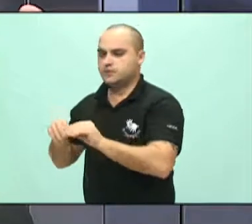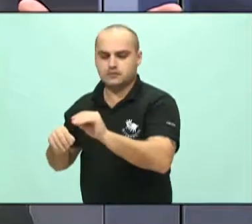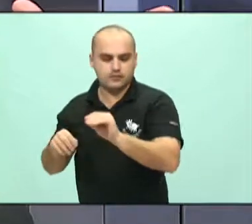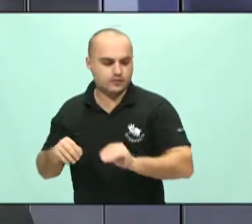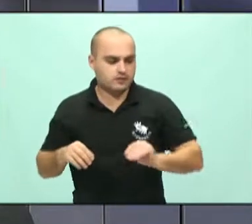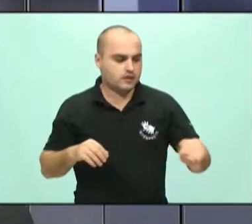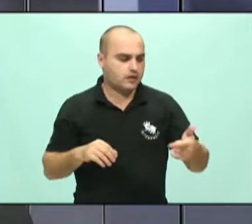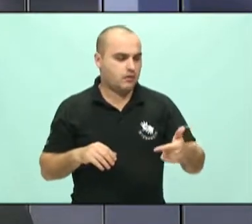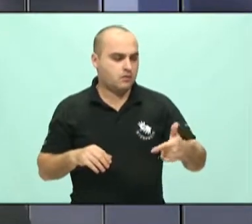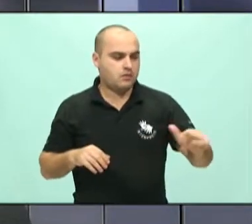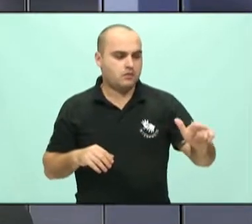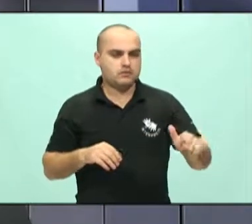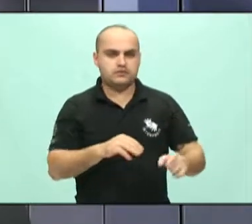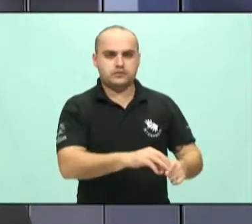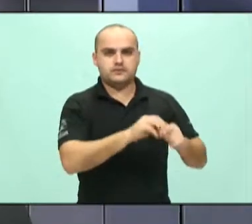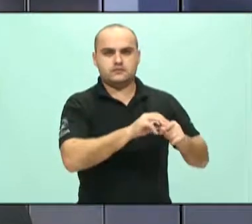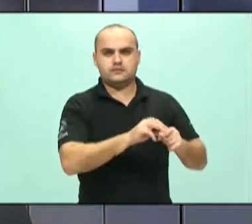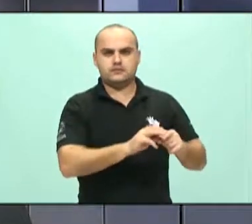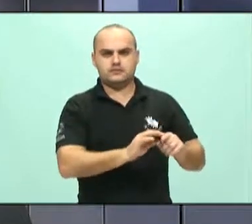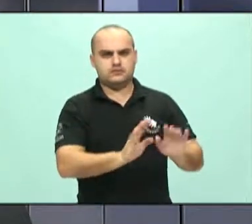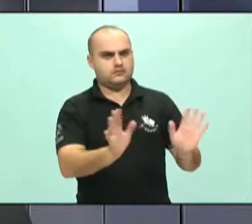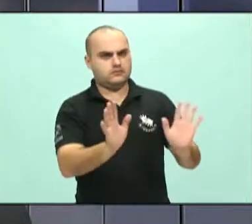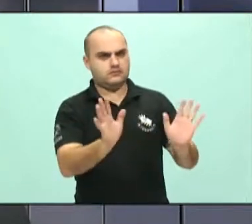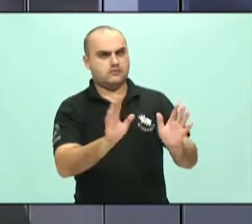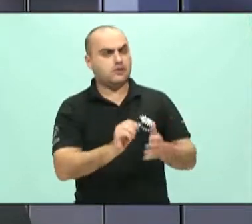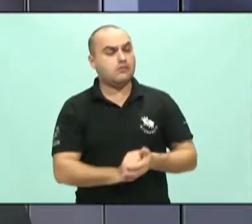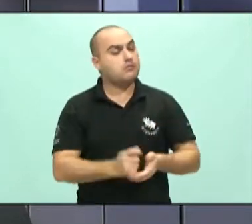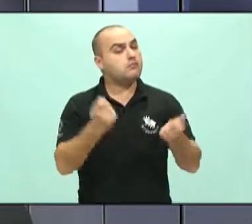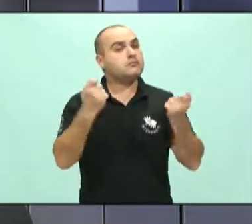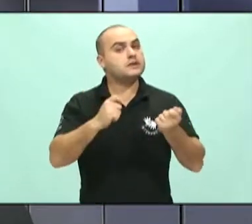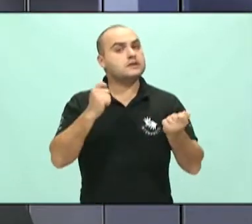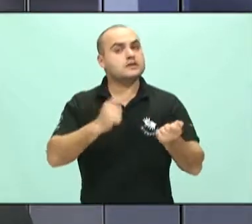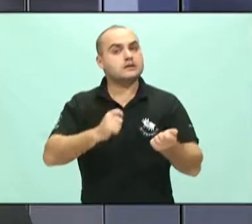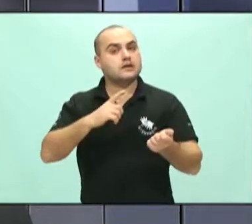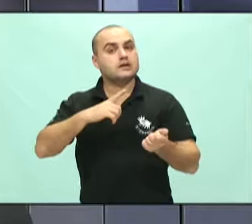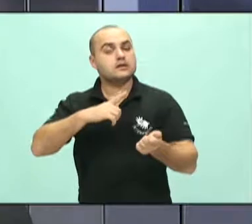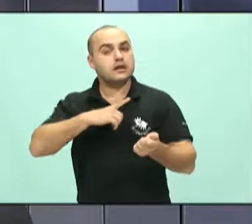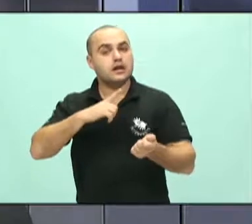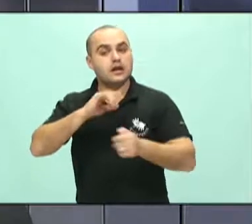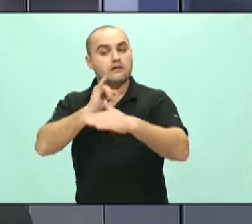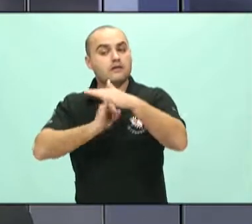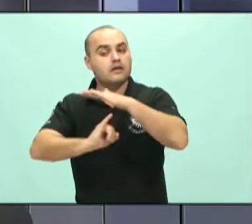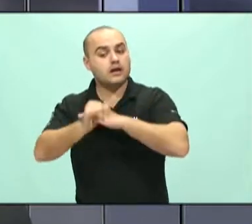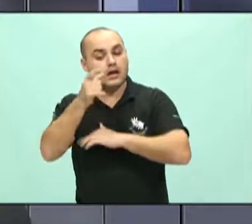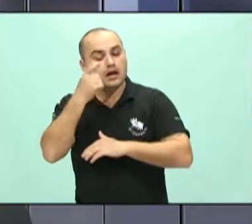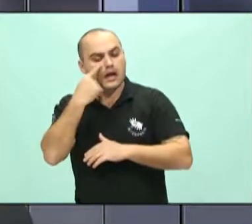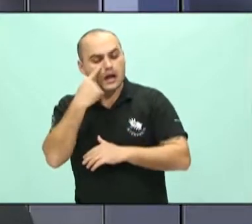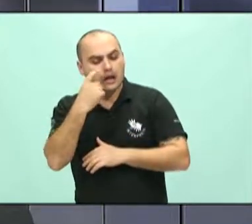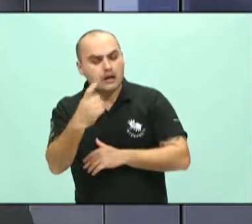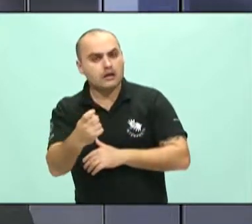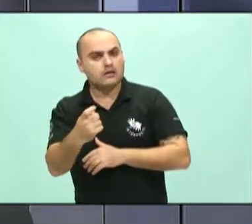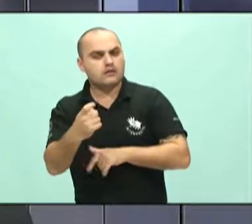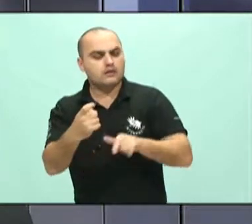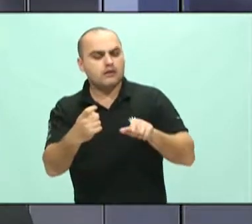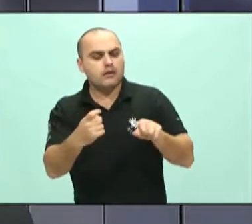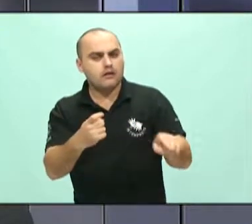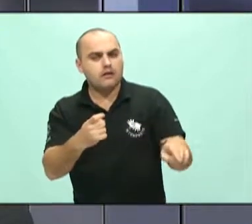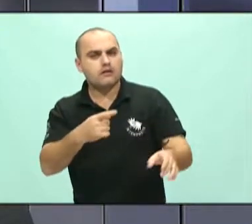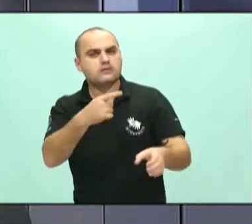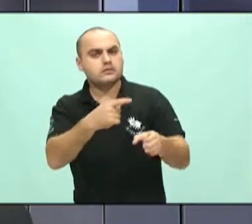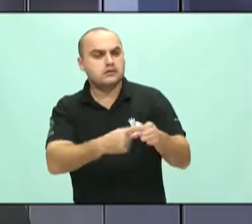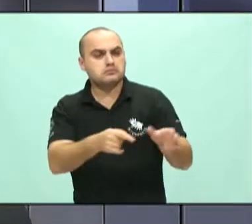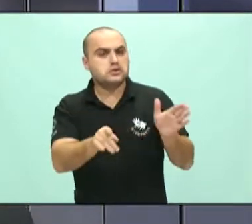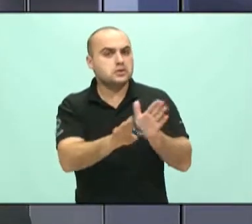desenvolvido. Você tem que atrair os investimentos para aquele onde o desenvolvimento está atrasado ou não